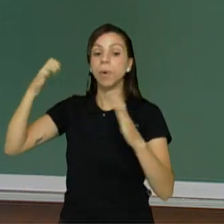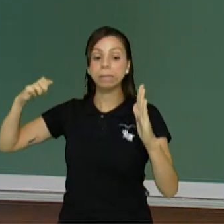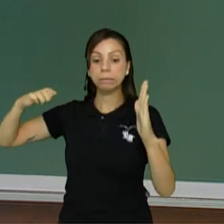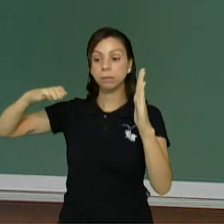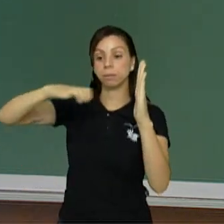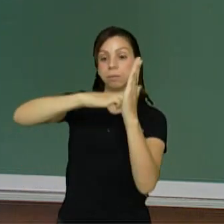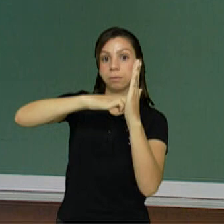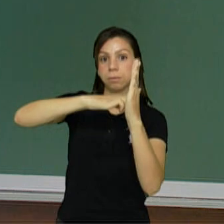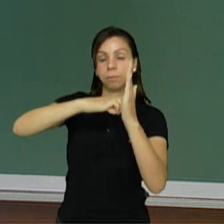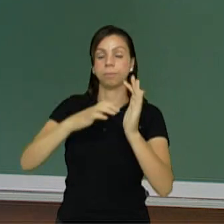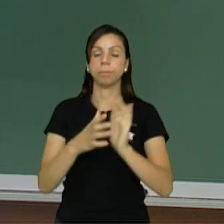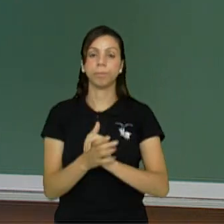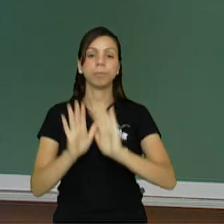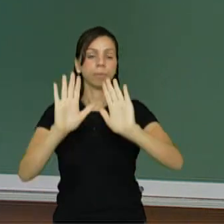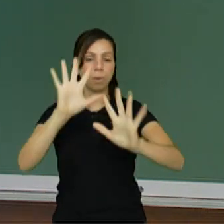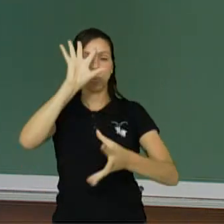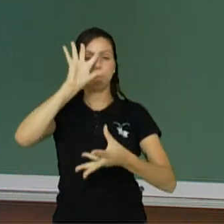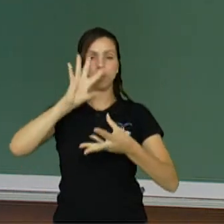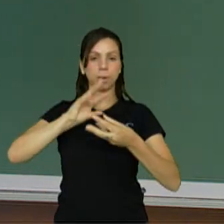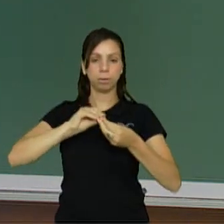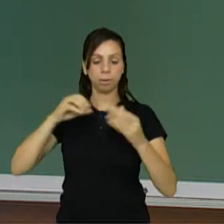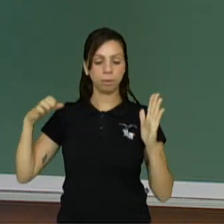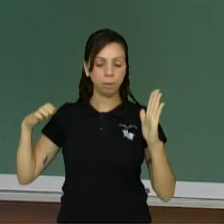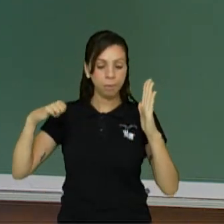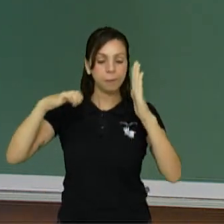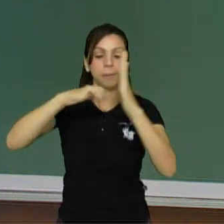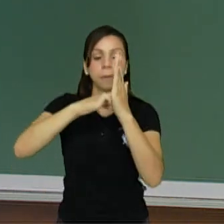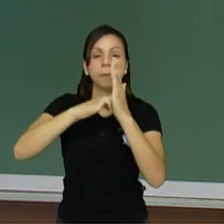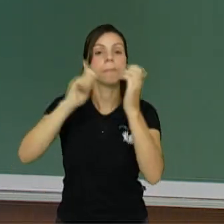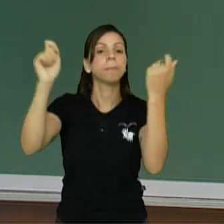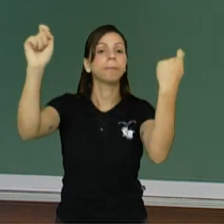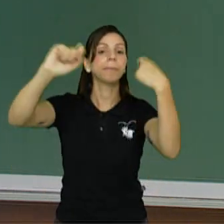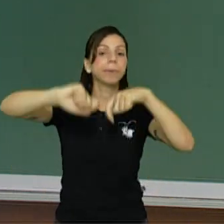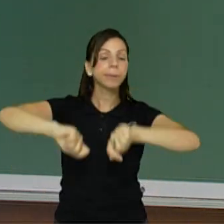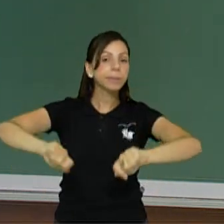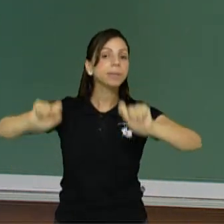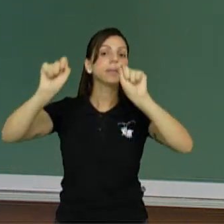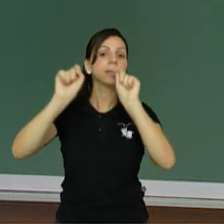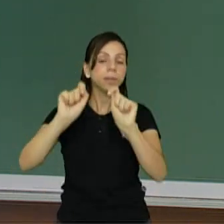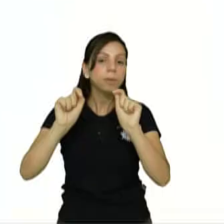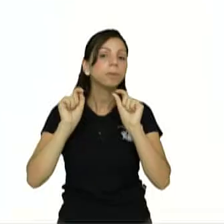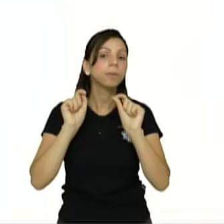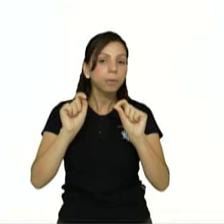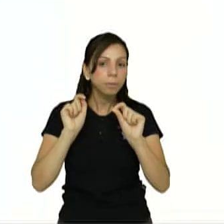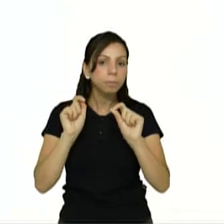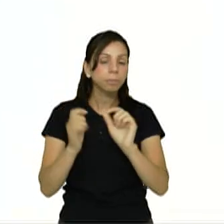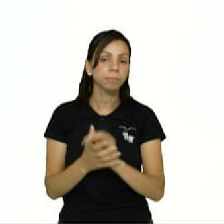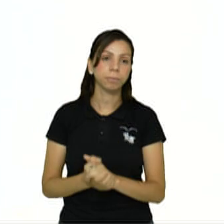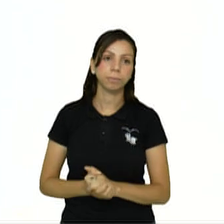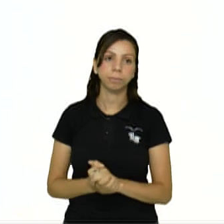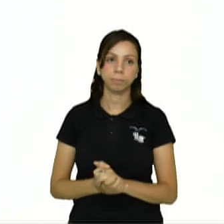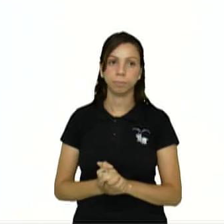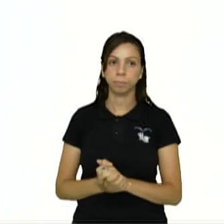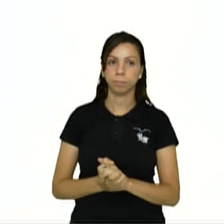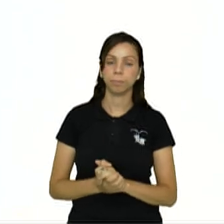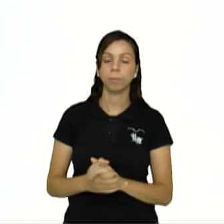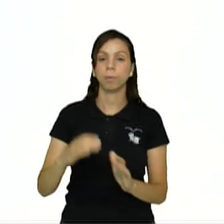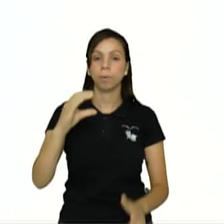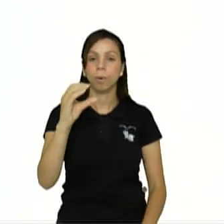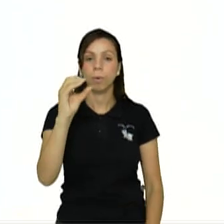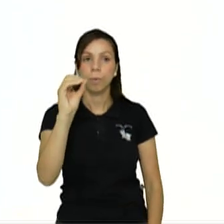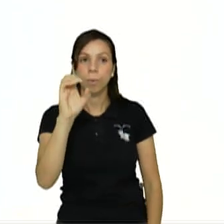você entender as colisões, pessoal, você tem que entender uma grandeza nova que eu vou apresentar para você. A grandeza